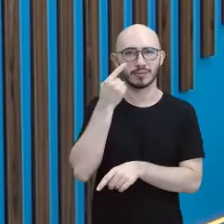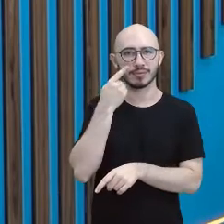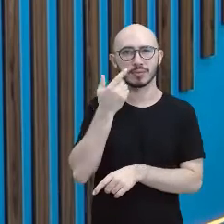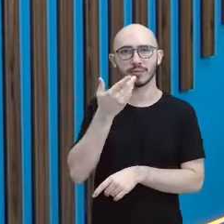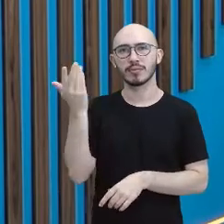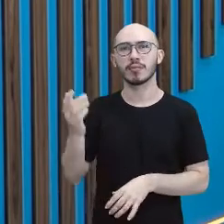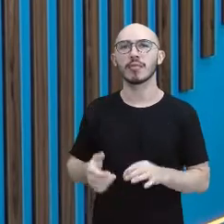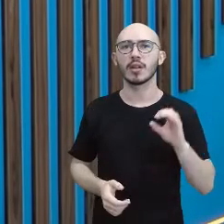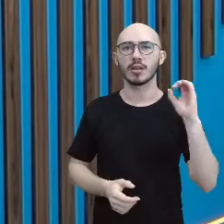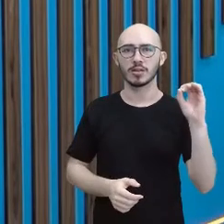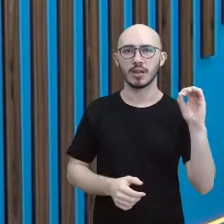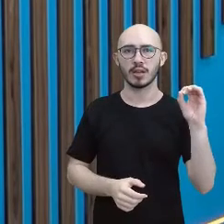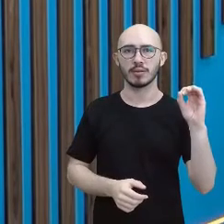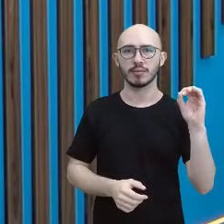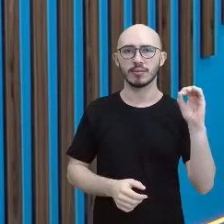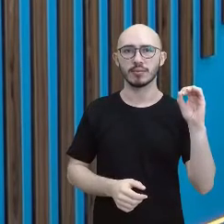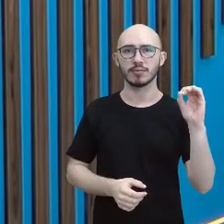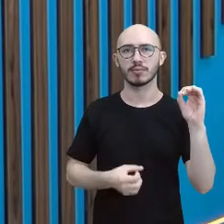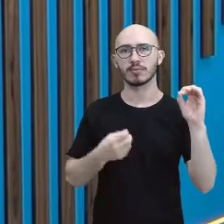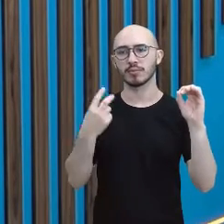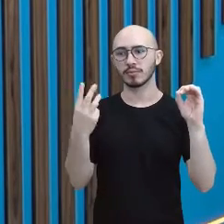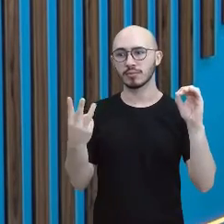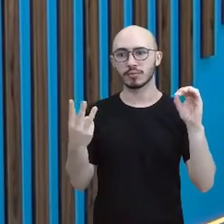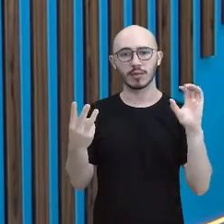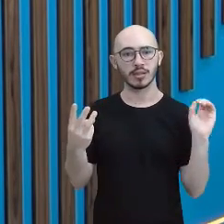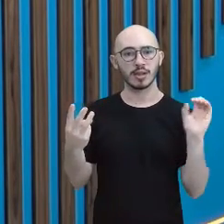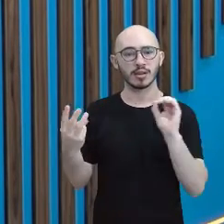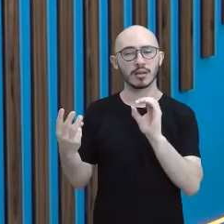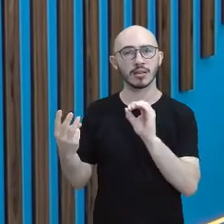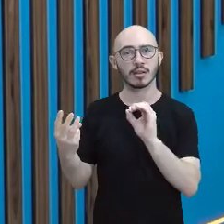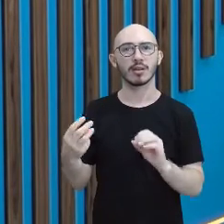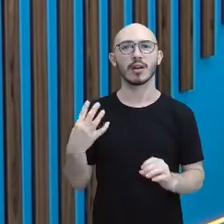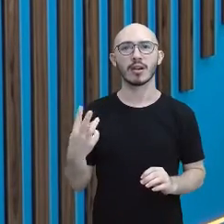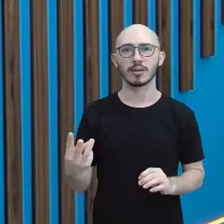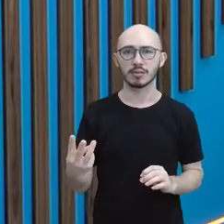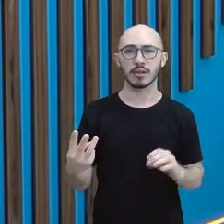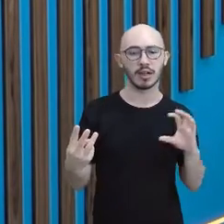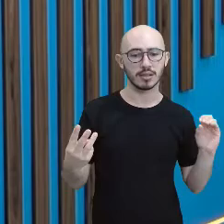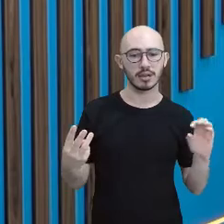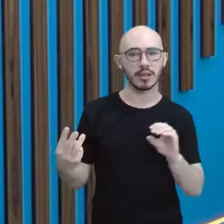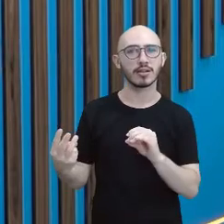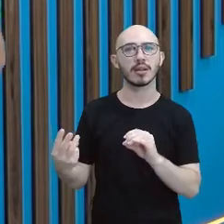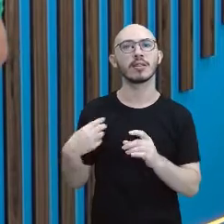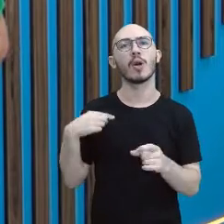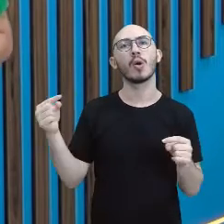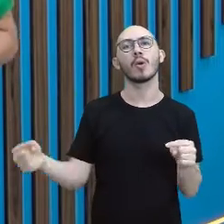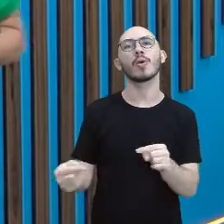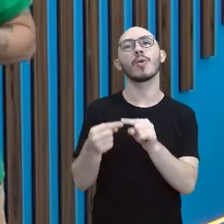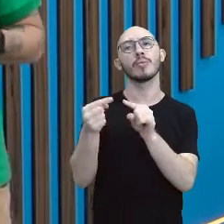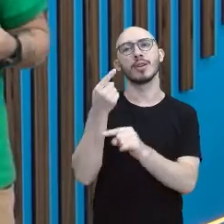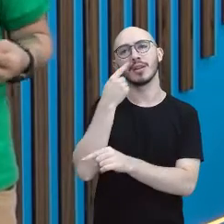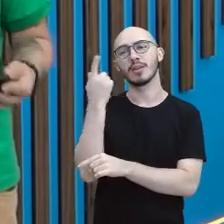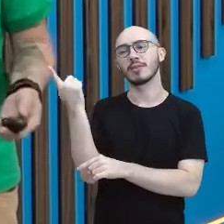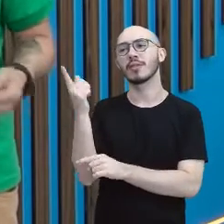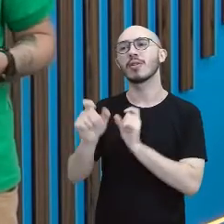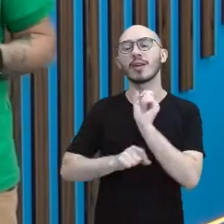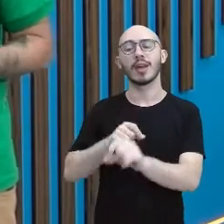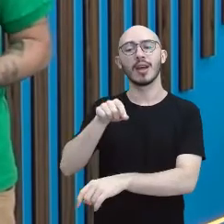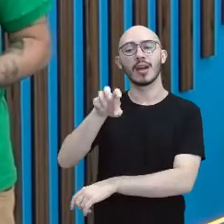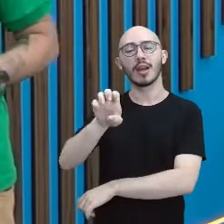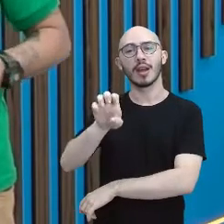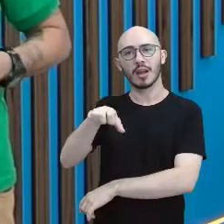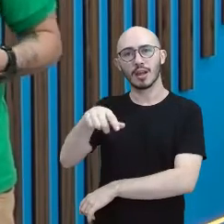ó, 0, 0, 0, 3 zeros, tem a relação com o expoente. Então, a gente vai tentar fazer